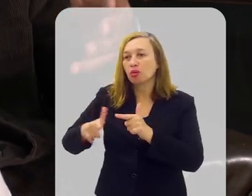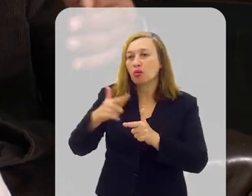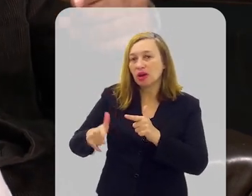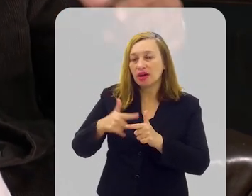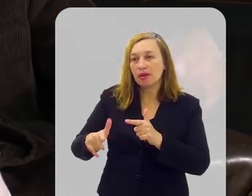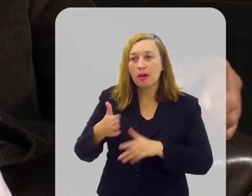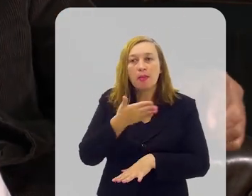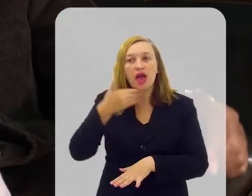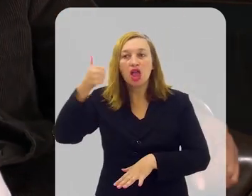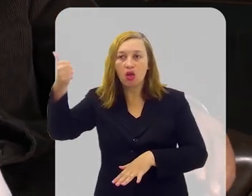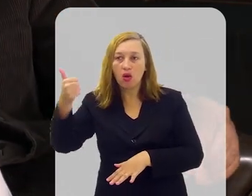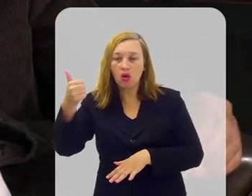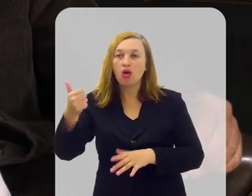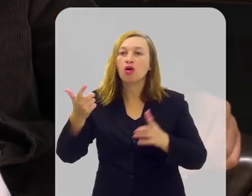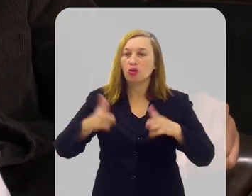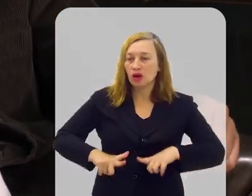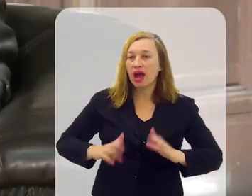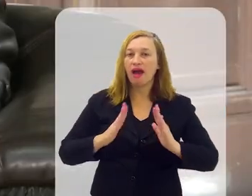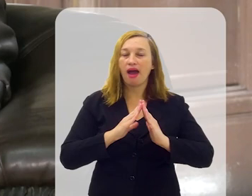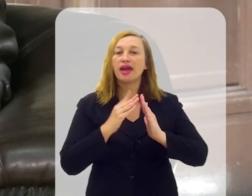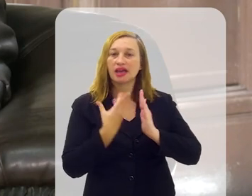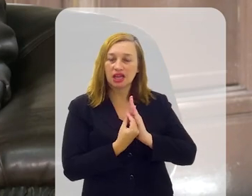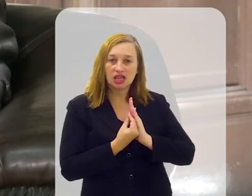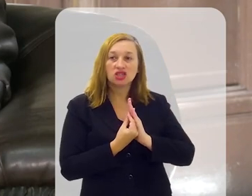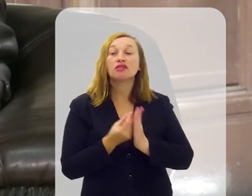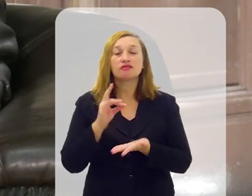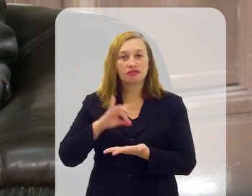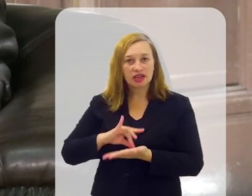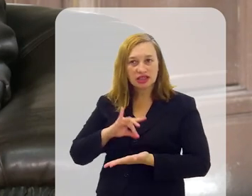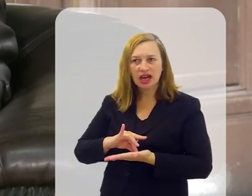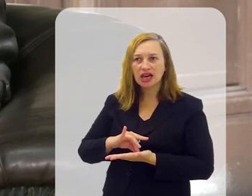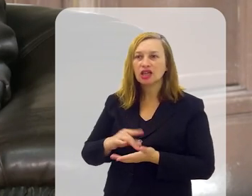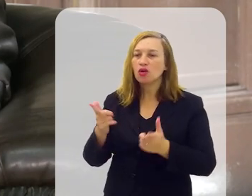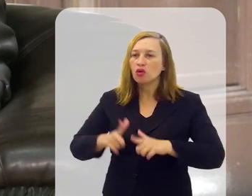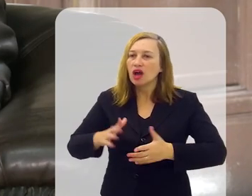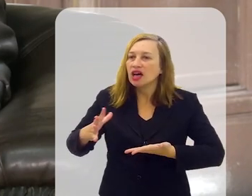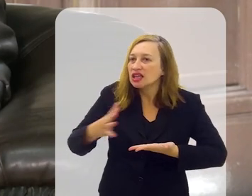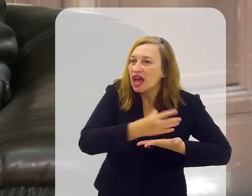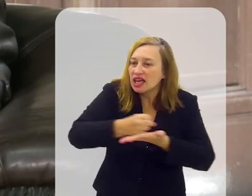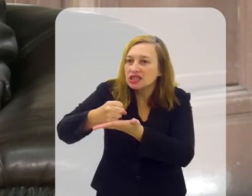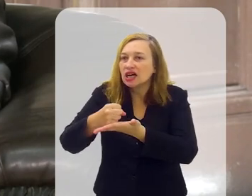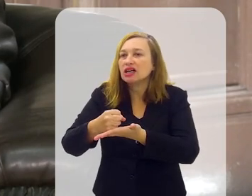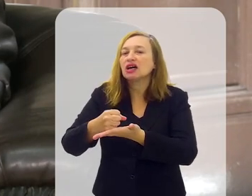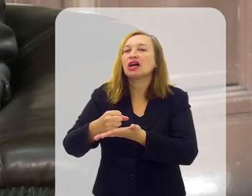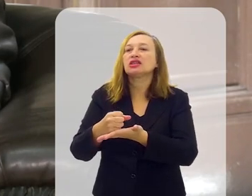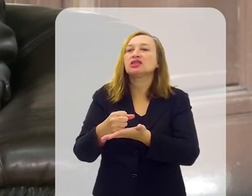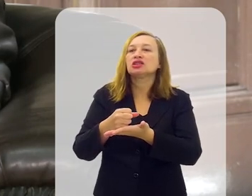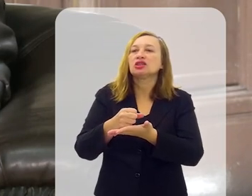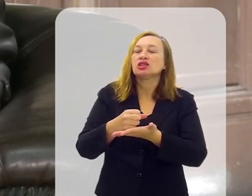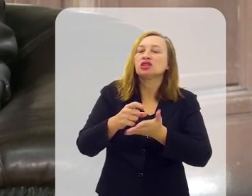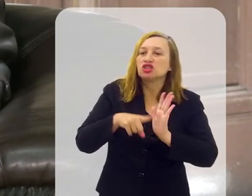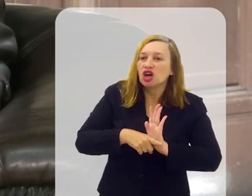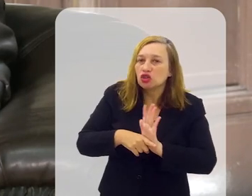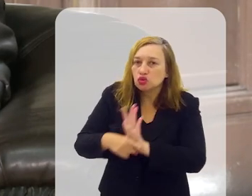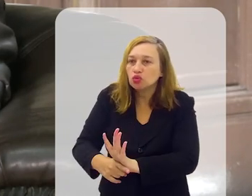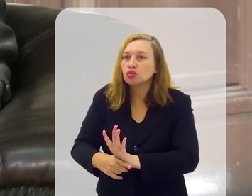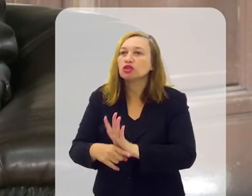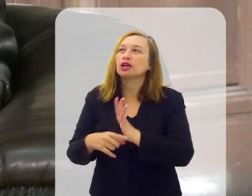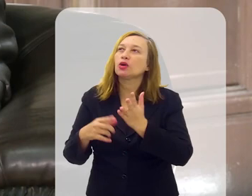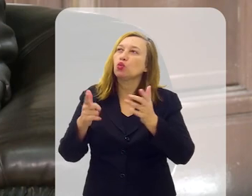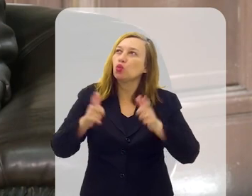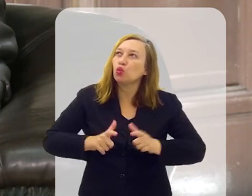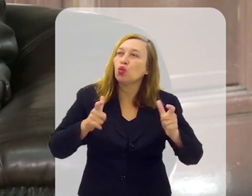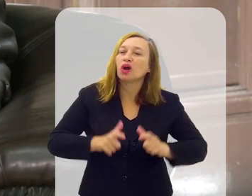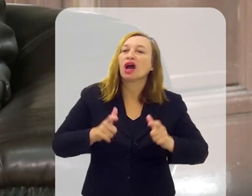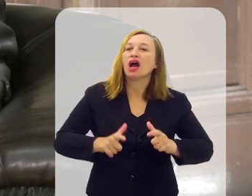a igreja ainda é o melhor lugar para se estar. Sem dúvida alguma, Júlio. A igreja é um local de resgate, um local de recuperação das pessoas, sim,